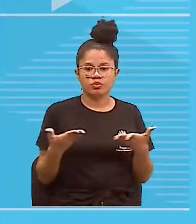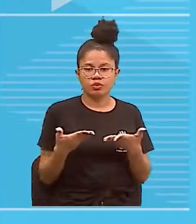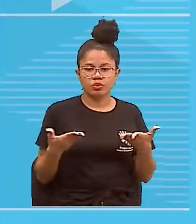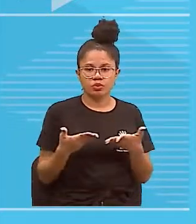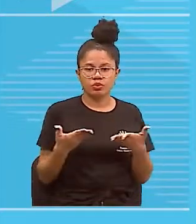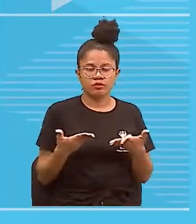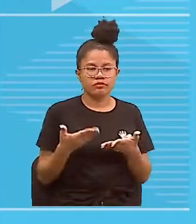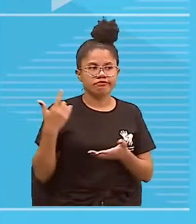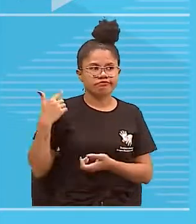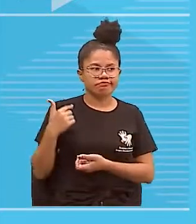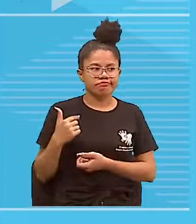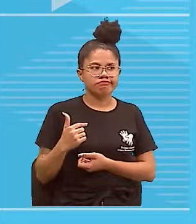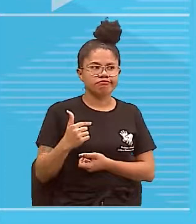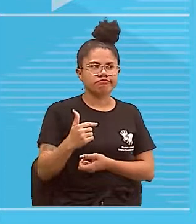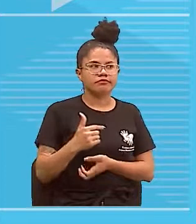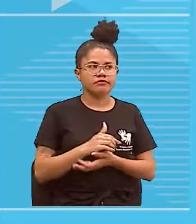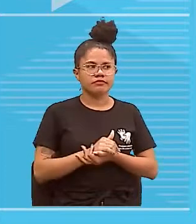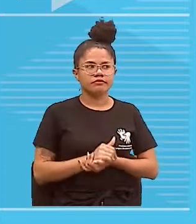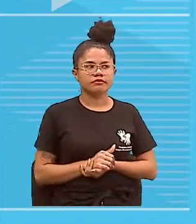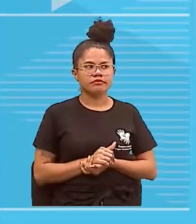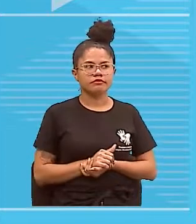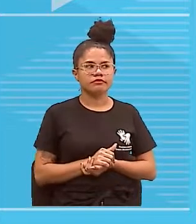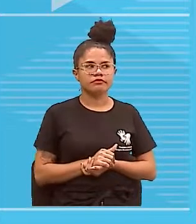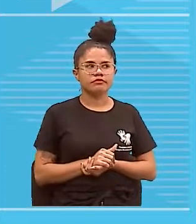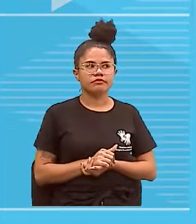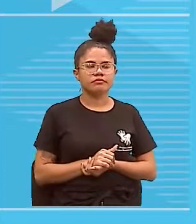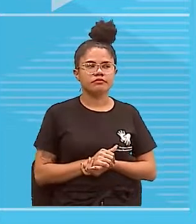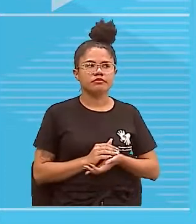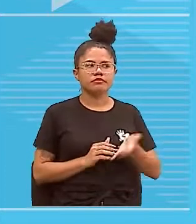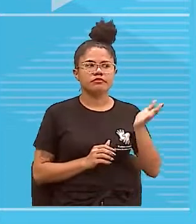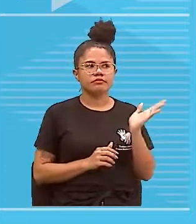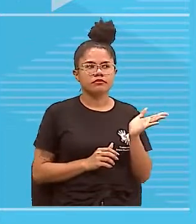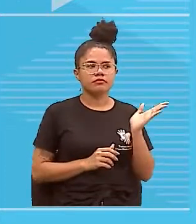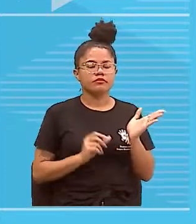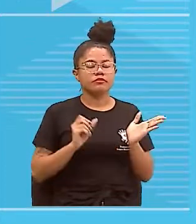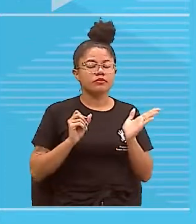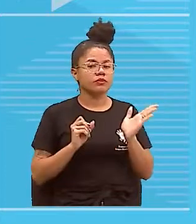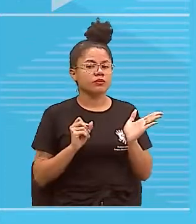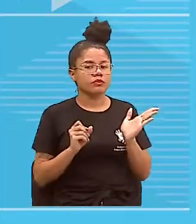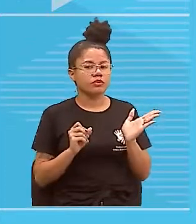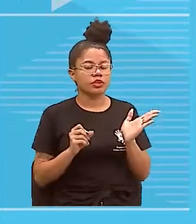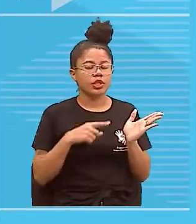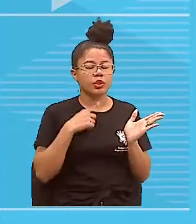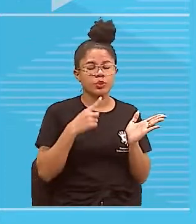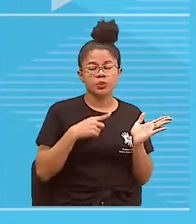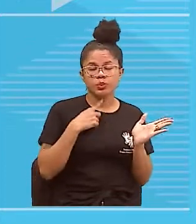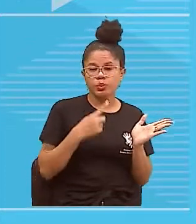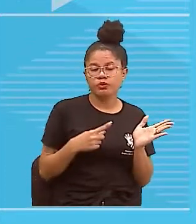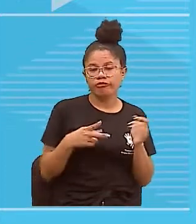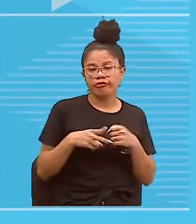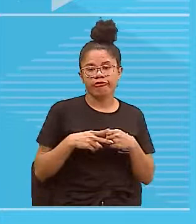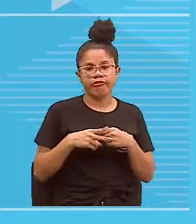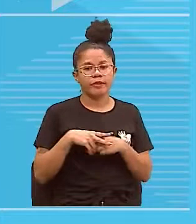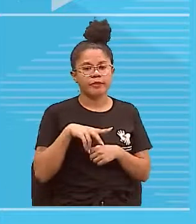subjuntivo um presente do subjuntivo ele serve para a gente expressar hipóteses